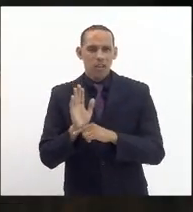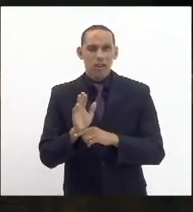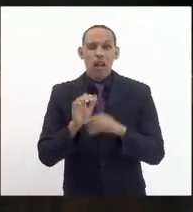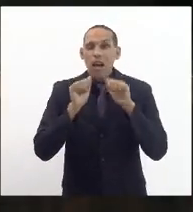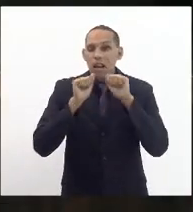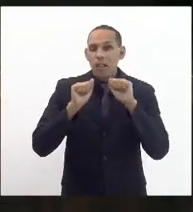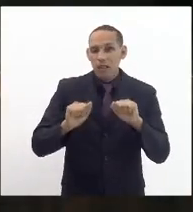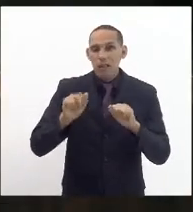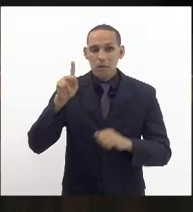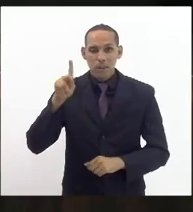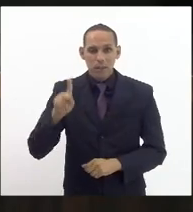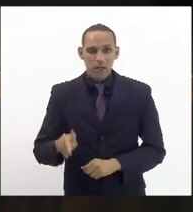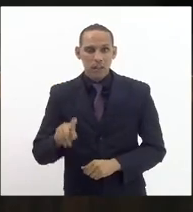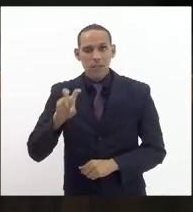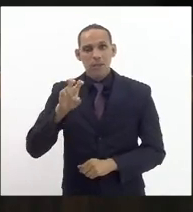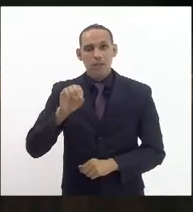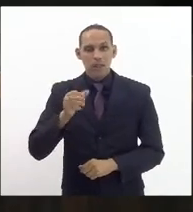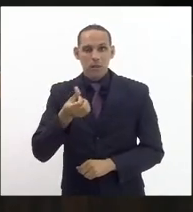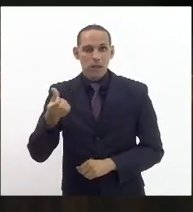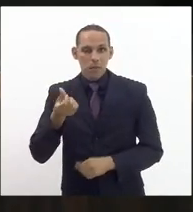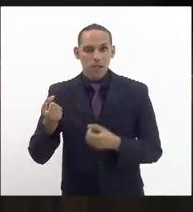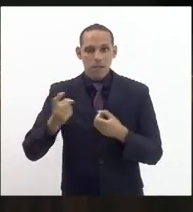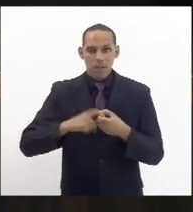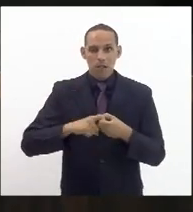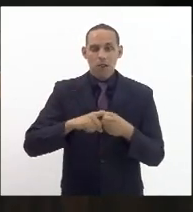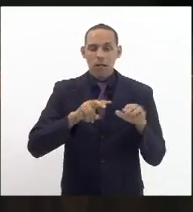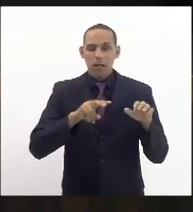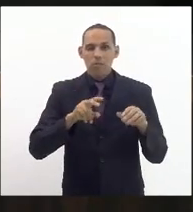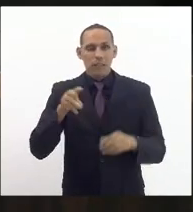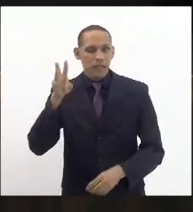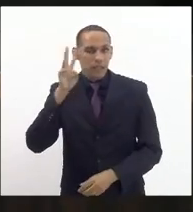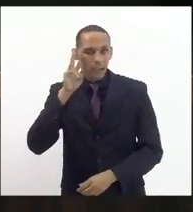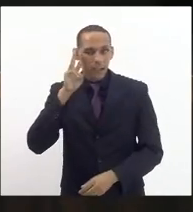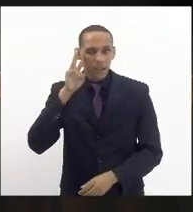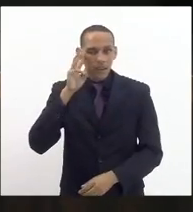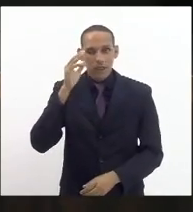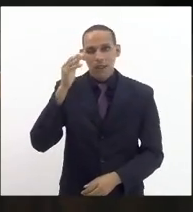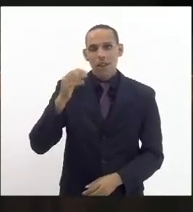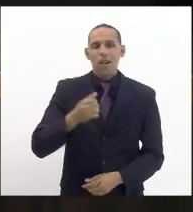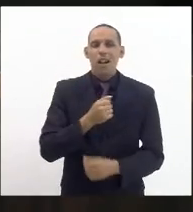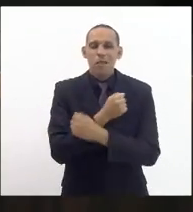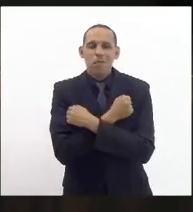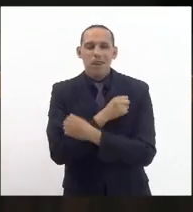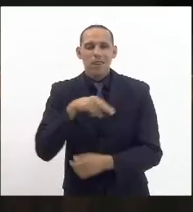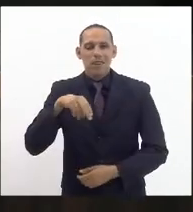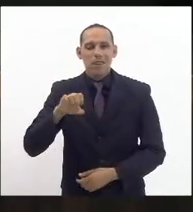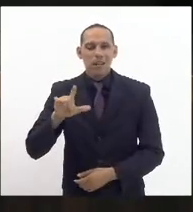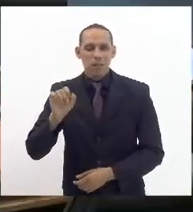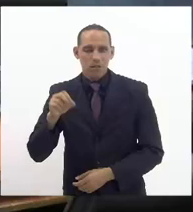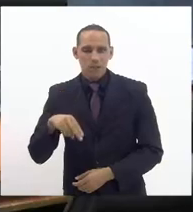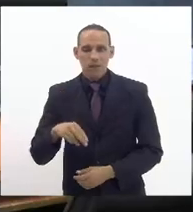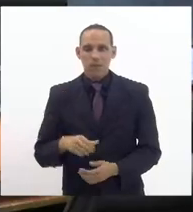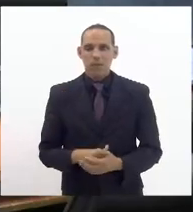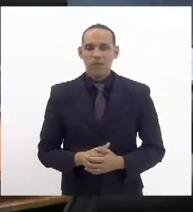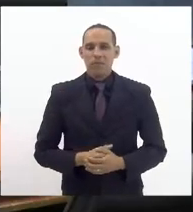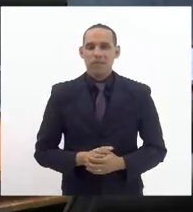da presidência, 5066 retorna na próxima terça-feira. Um abraço, Obrigado. Nelson.